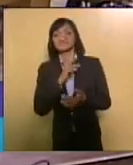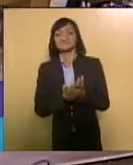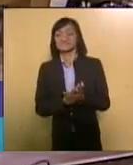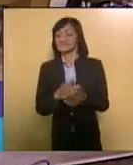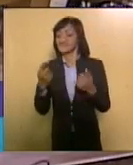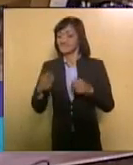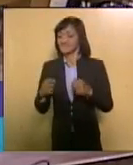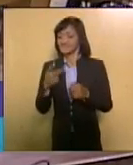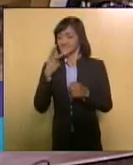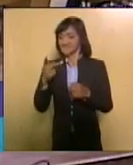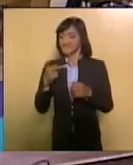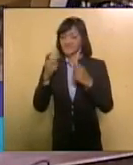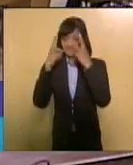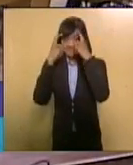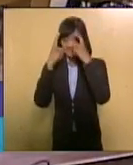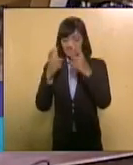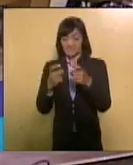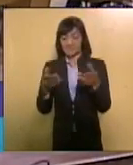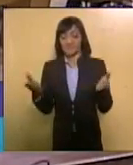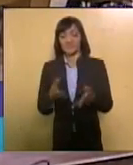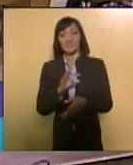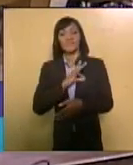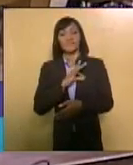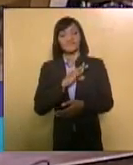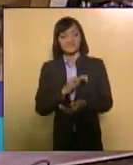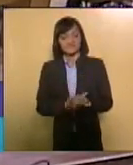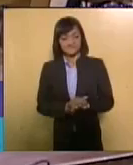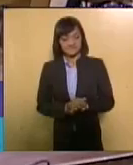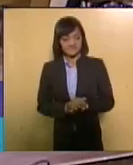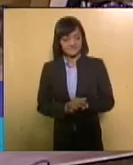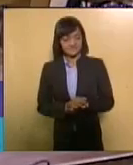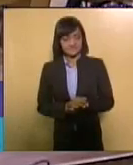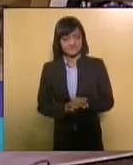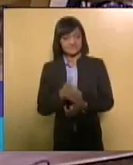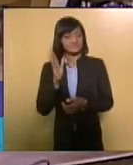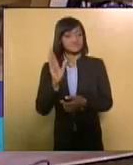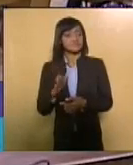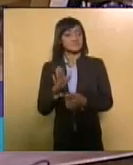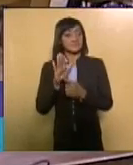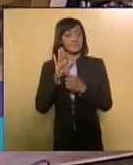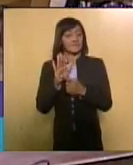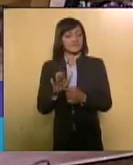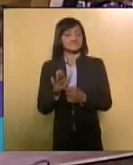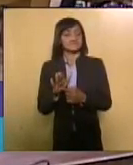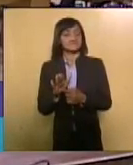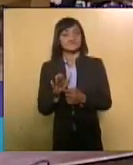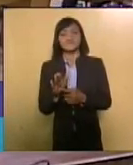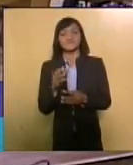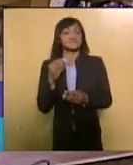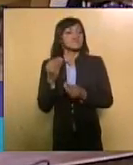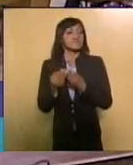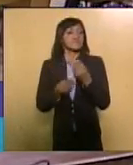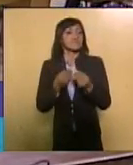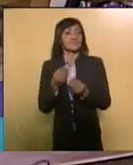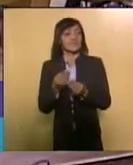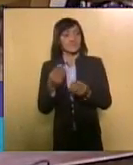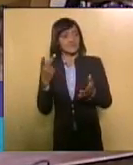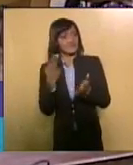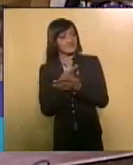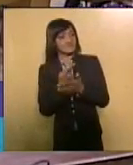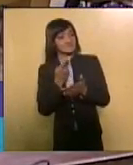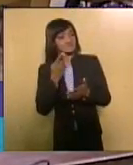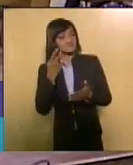falar da violência policial e os dados que o datasus traz relacionados a esse tipo de ocorrência